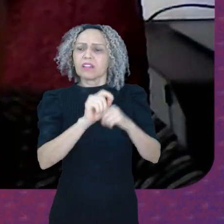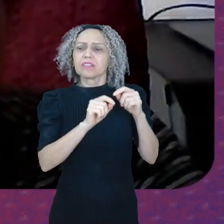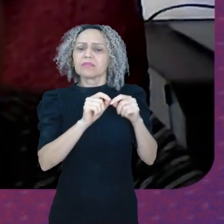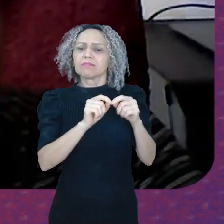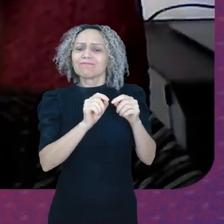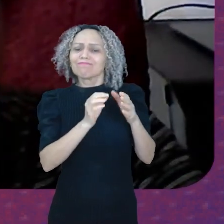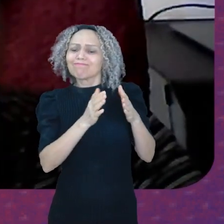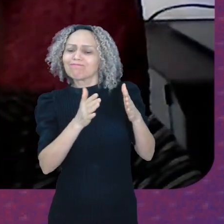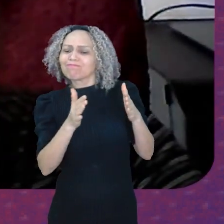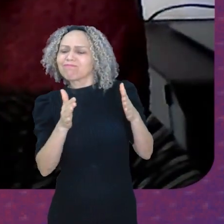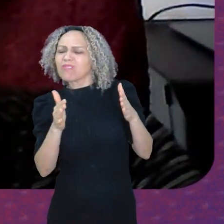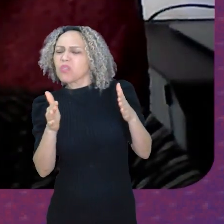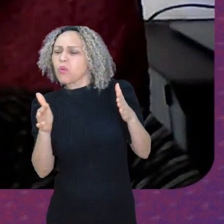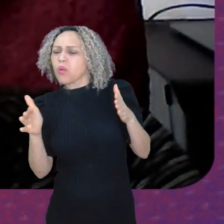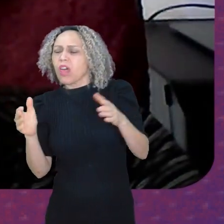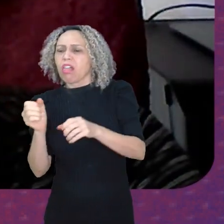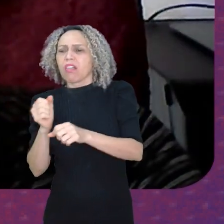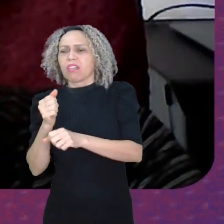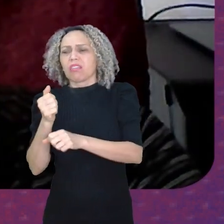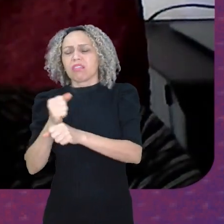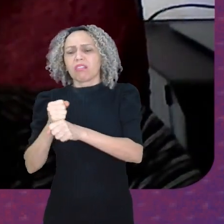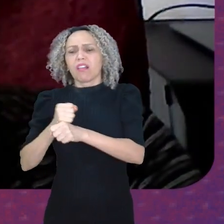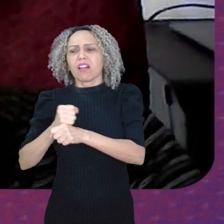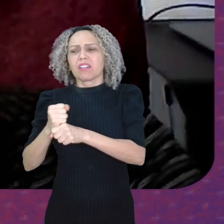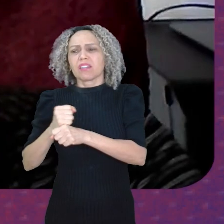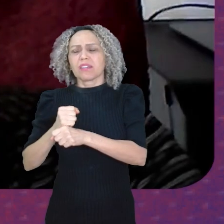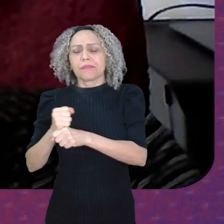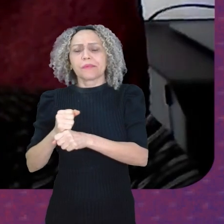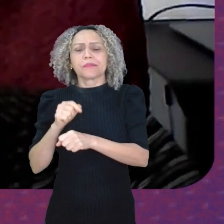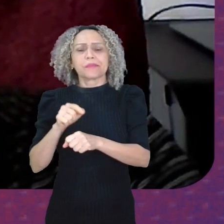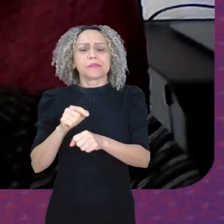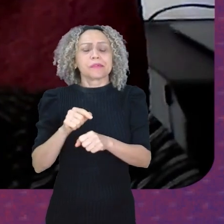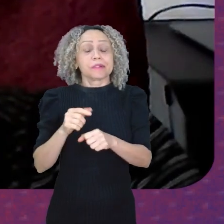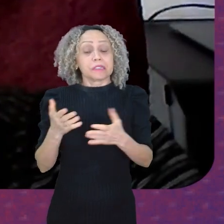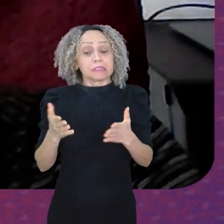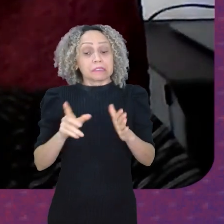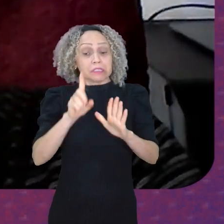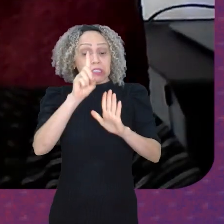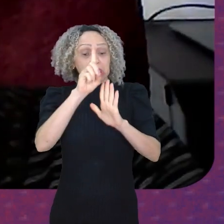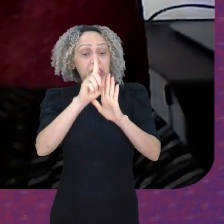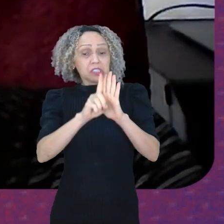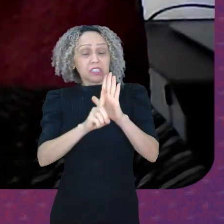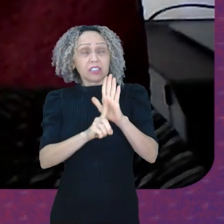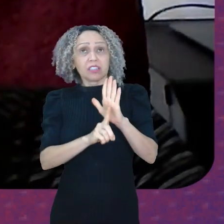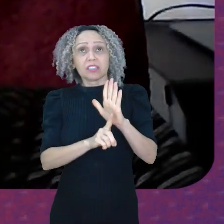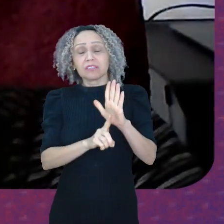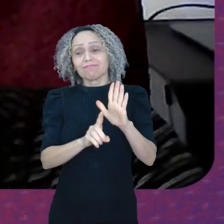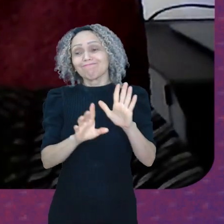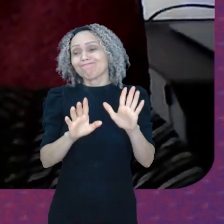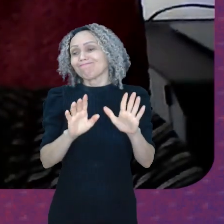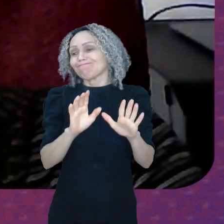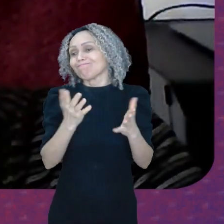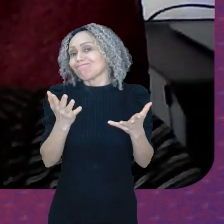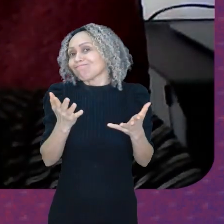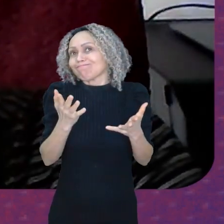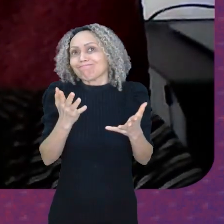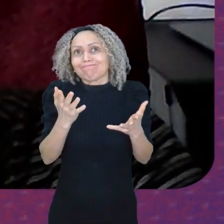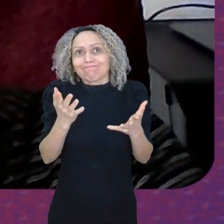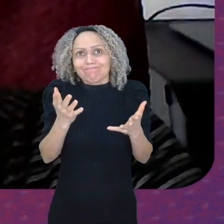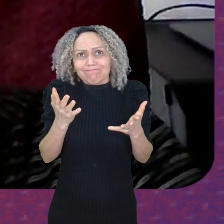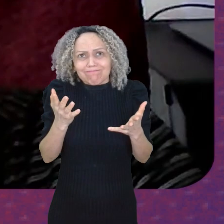muitas décadas depois, este direito ainda está por vir em sua